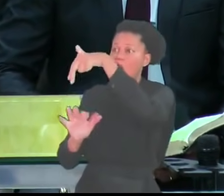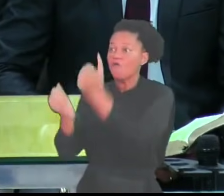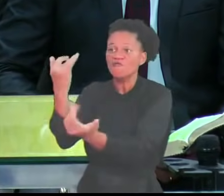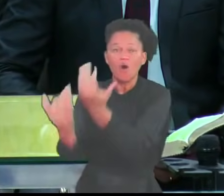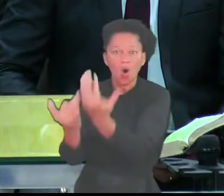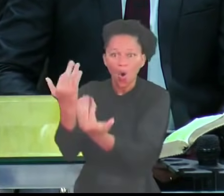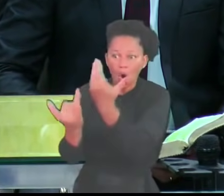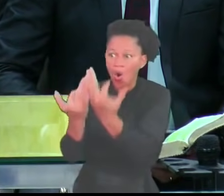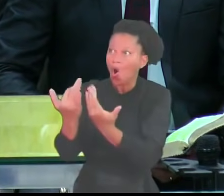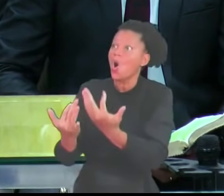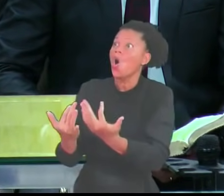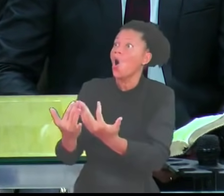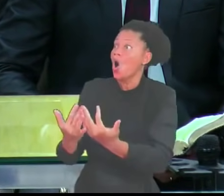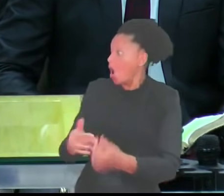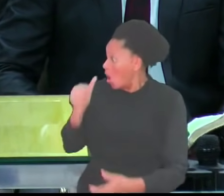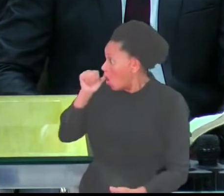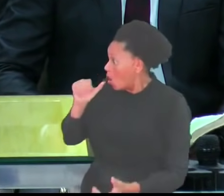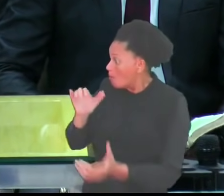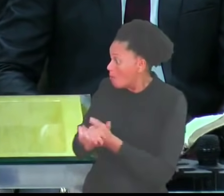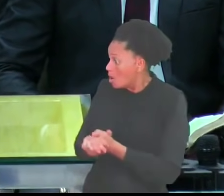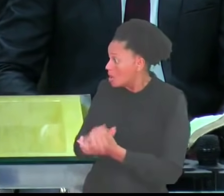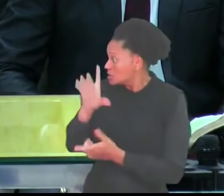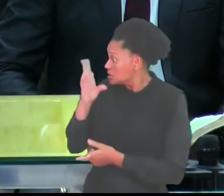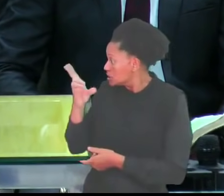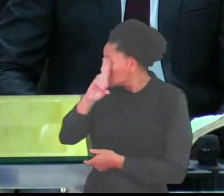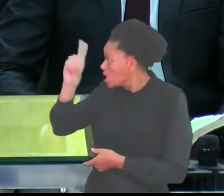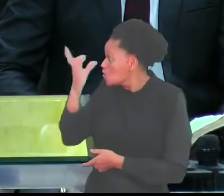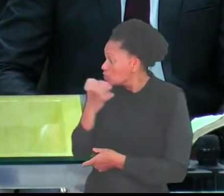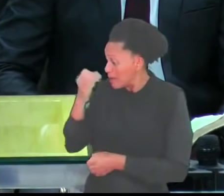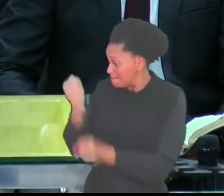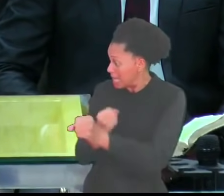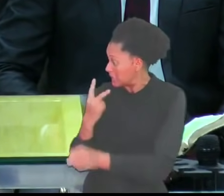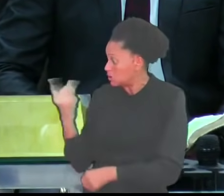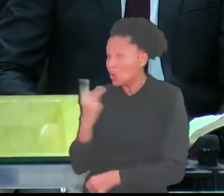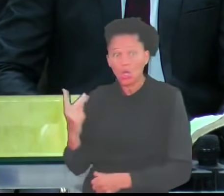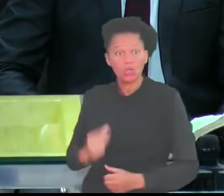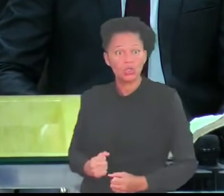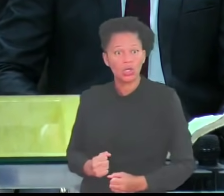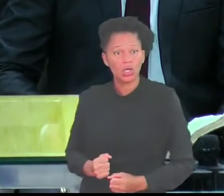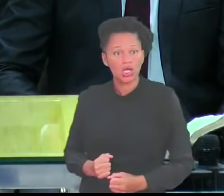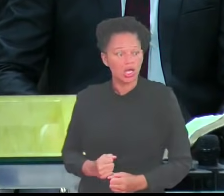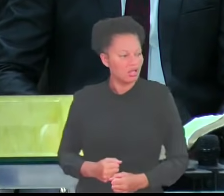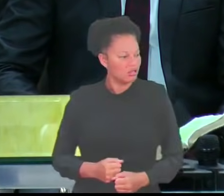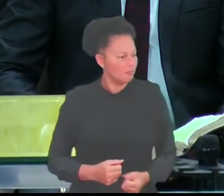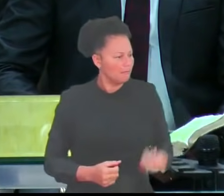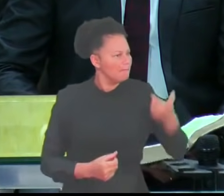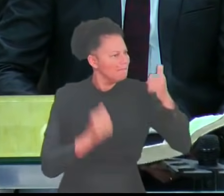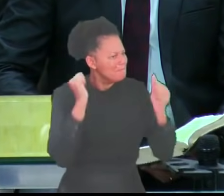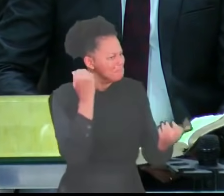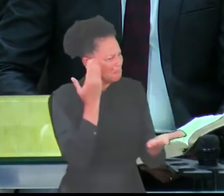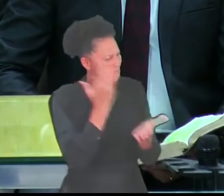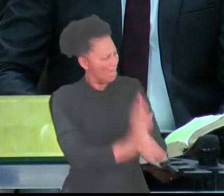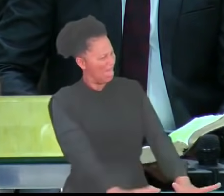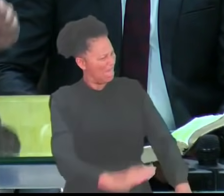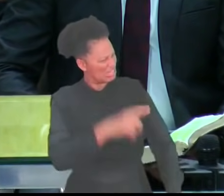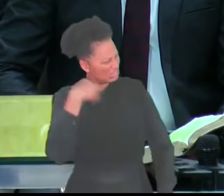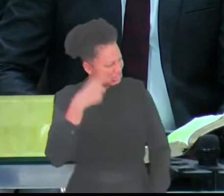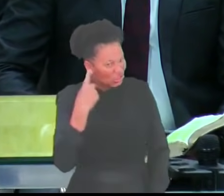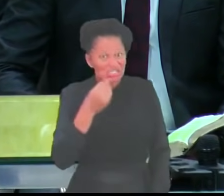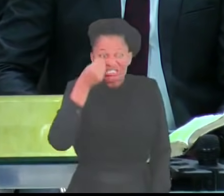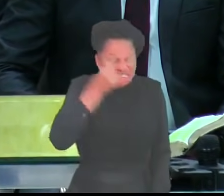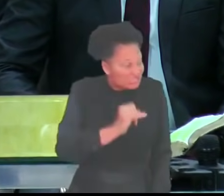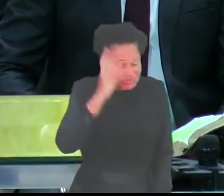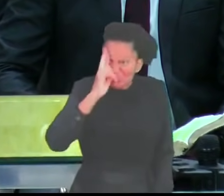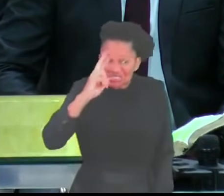fogo, ele disse: mulher, Deus quer nos matar. Ela disse: larga de ser doido, Manoá. Se o Senhor quisesse